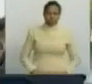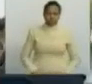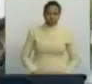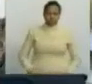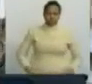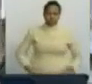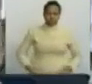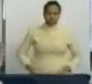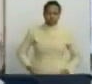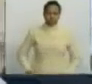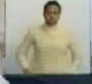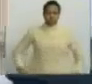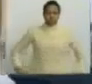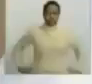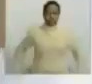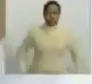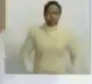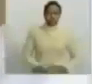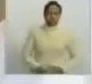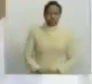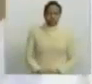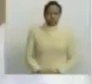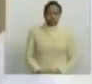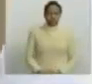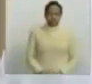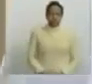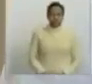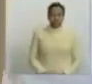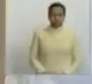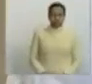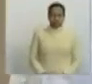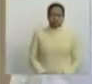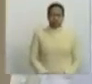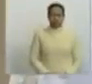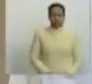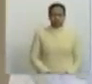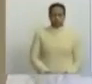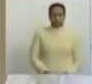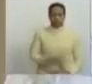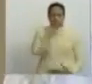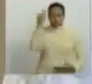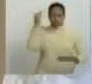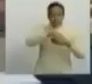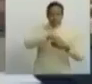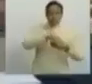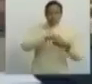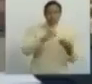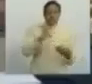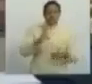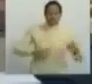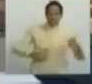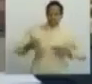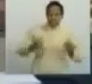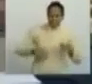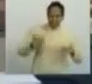Votar em pessoas para ganhar só para ter um empregozinho? Você terá um emprego, mas perderá Deus da tua vida.